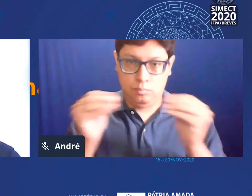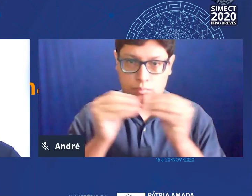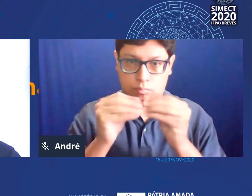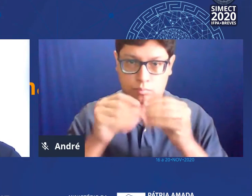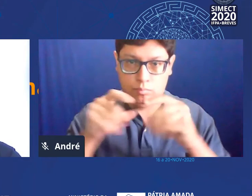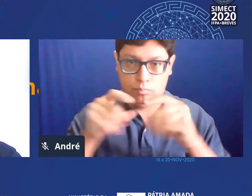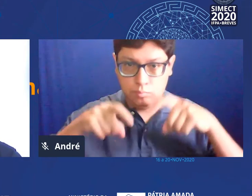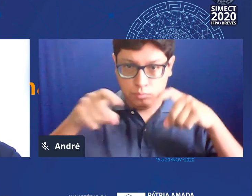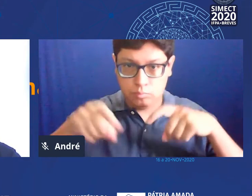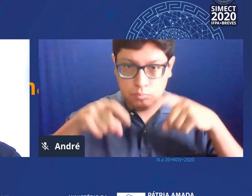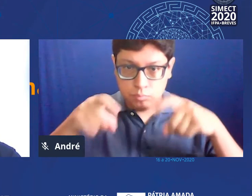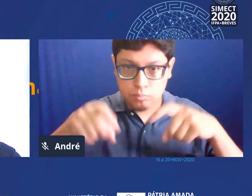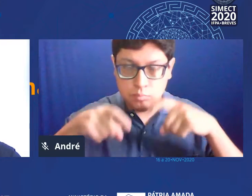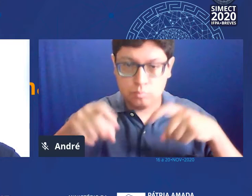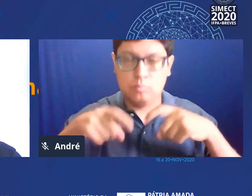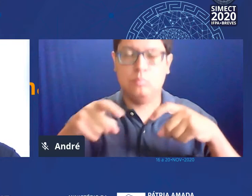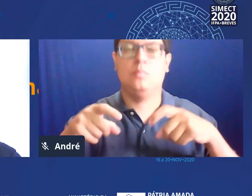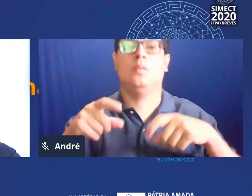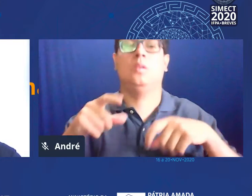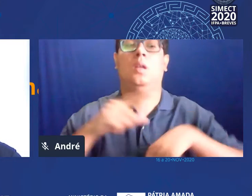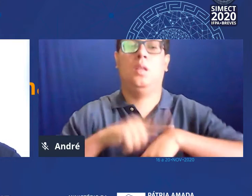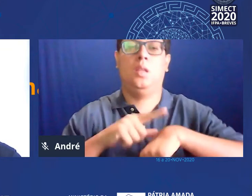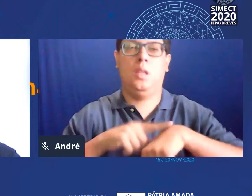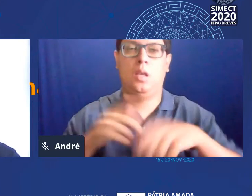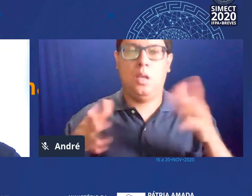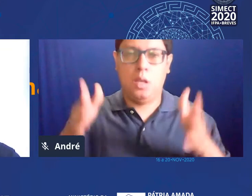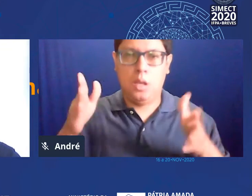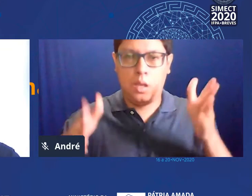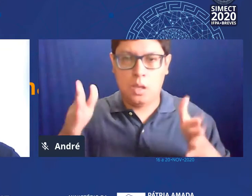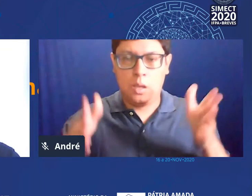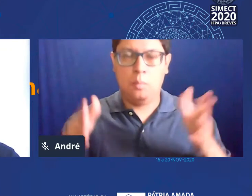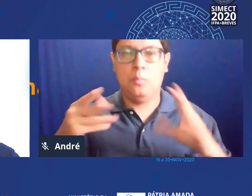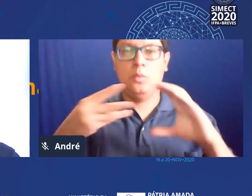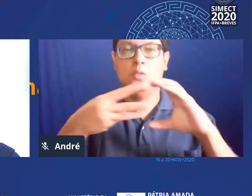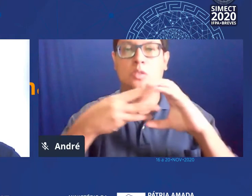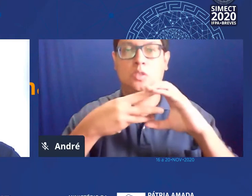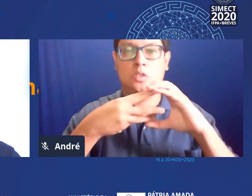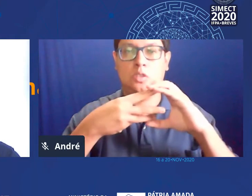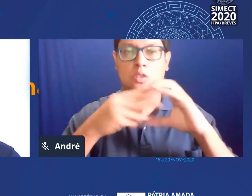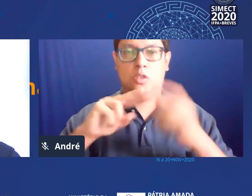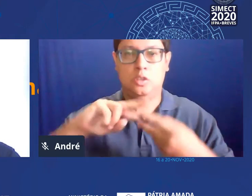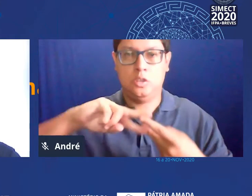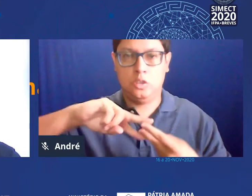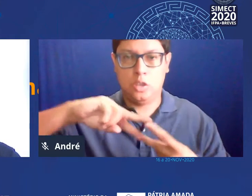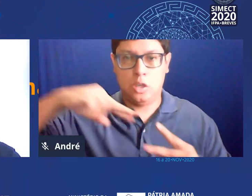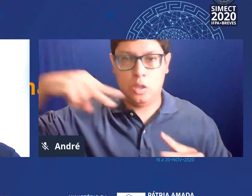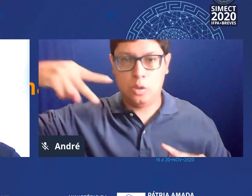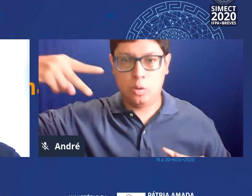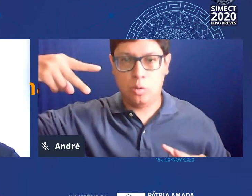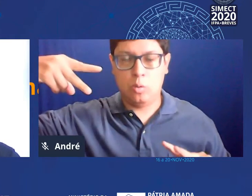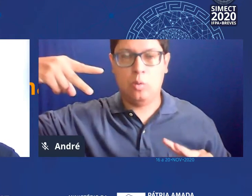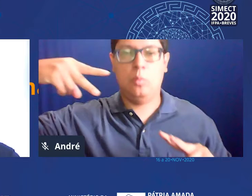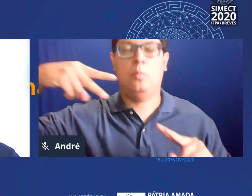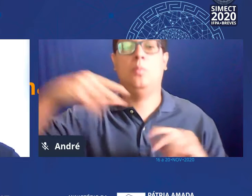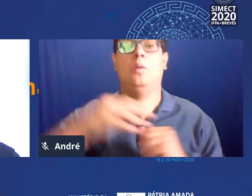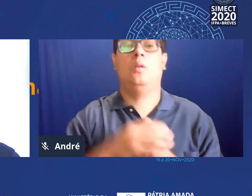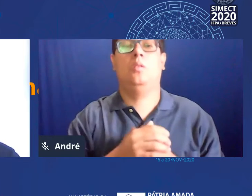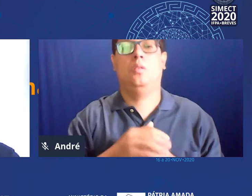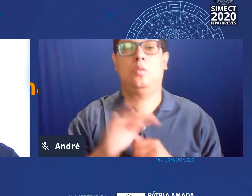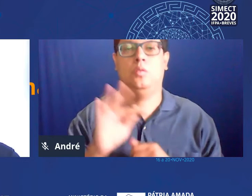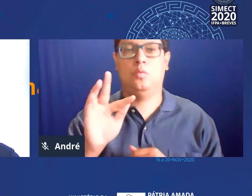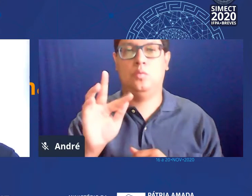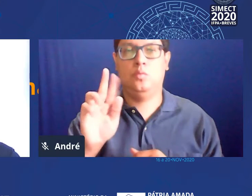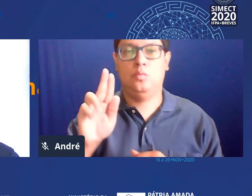Para quem não me conhece ainda, né, eu sou o Luciano Quadros, sou professor do campus IFPA